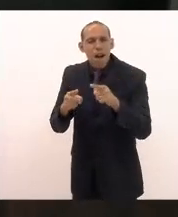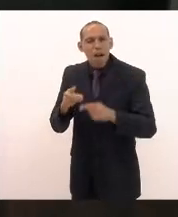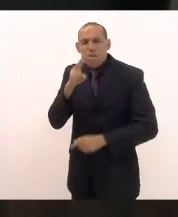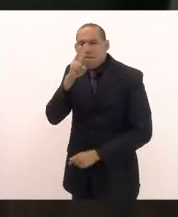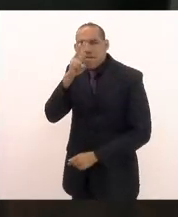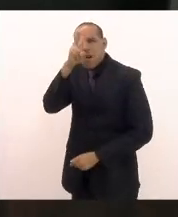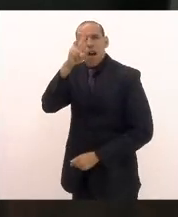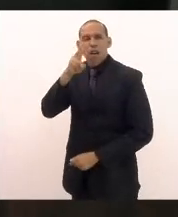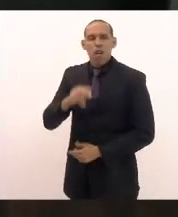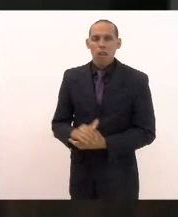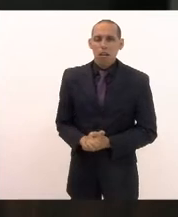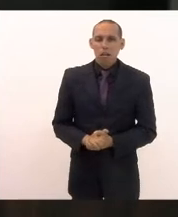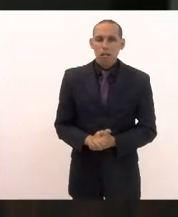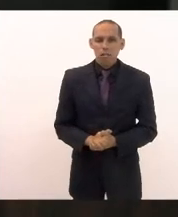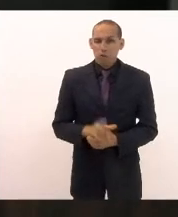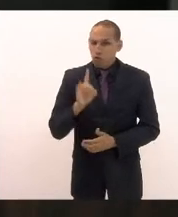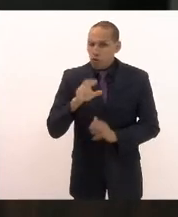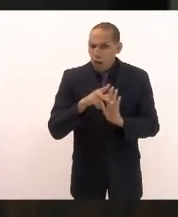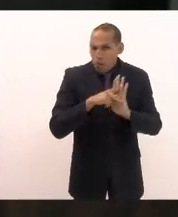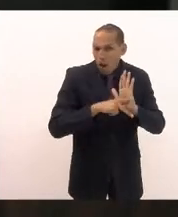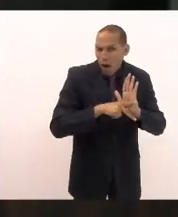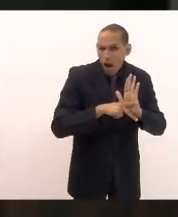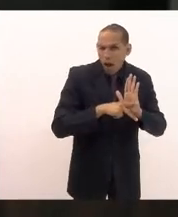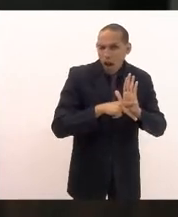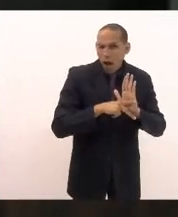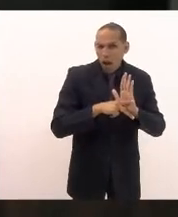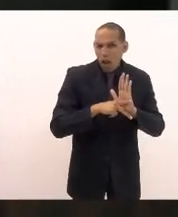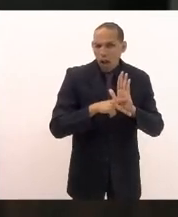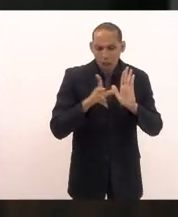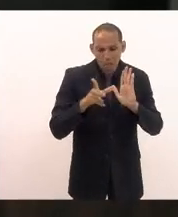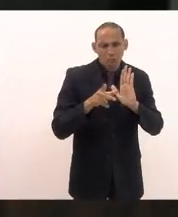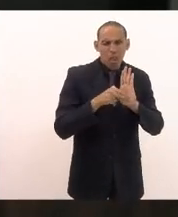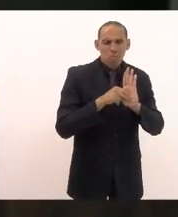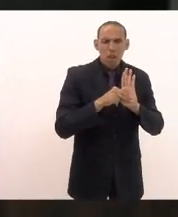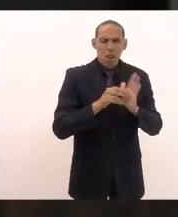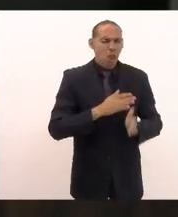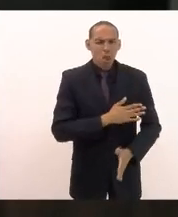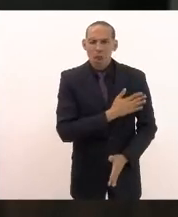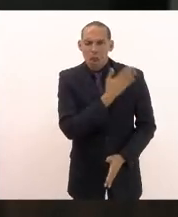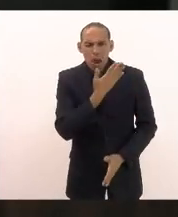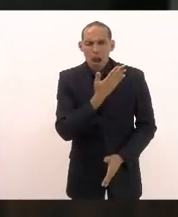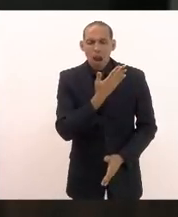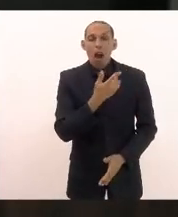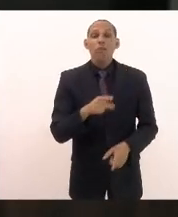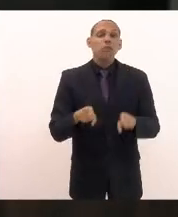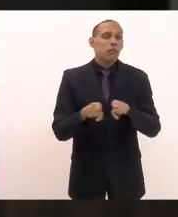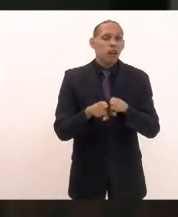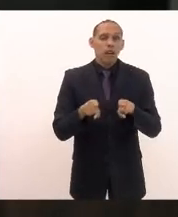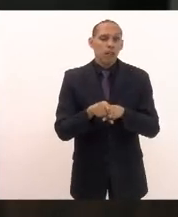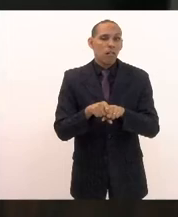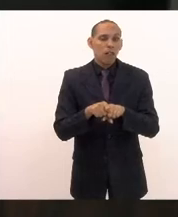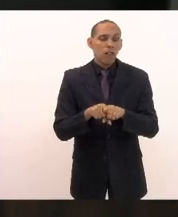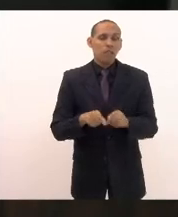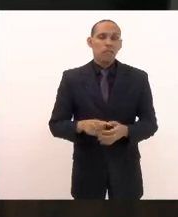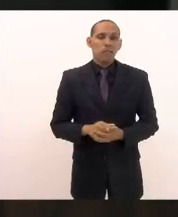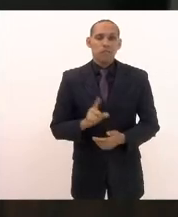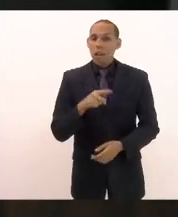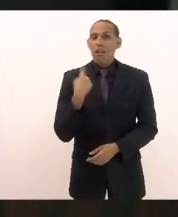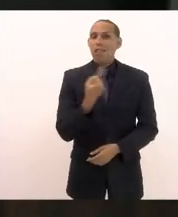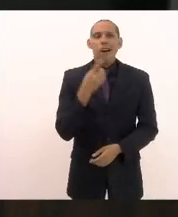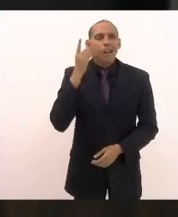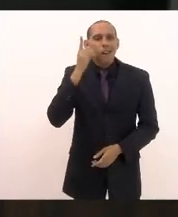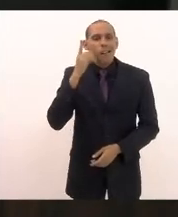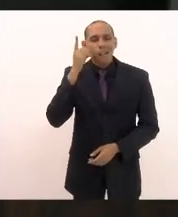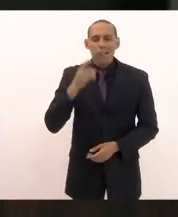é atacado com emendas bizarras, muitas das vezes, mas também nós,